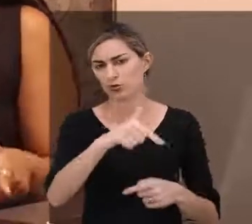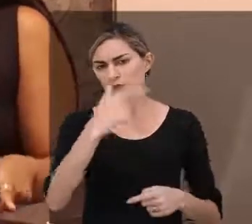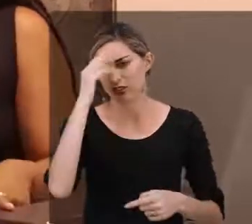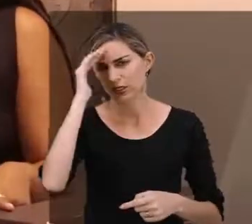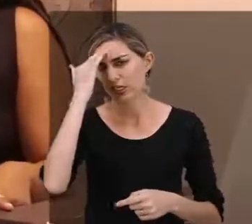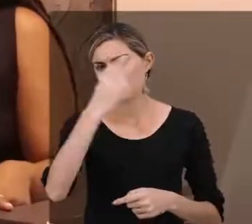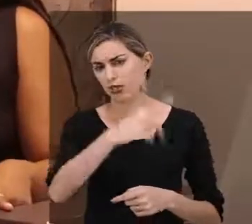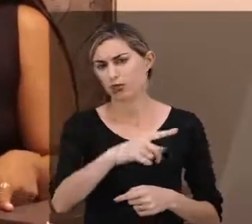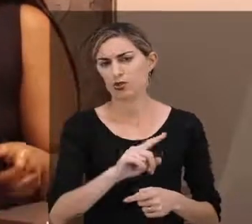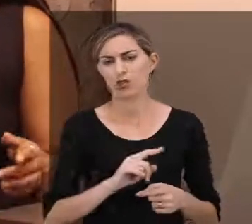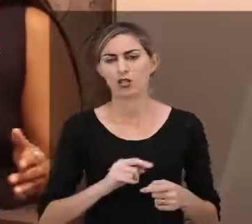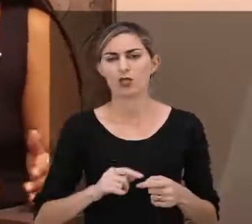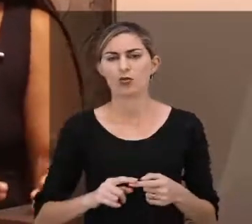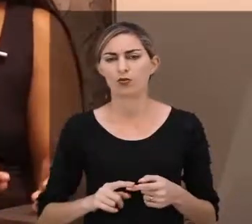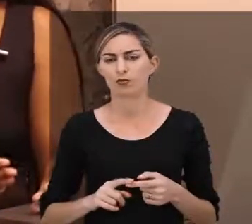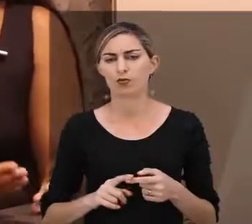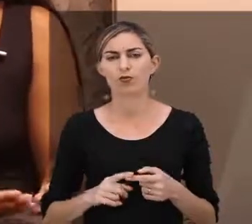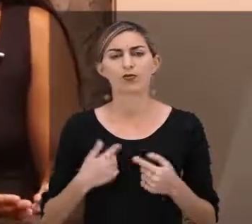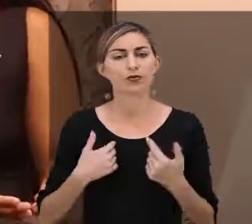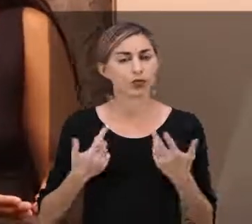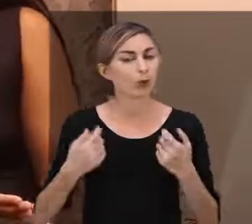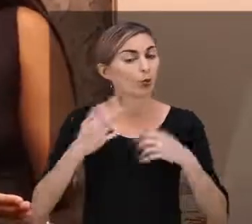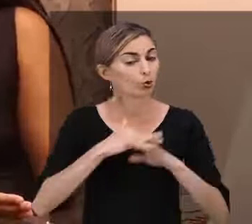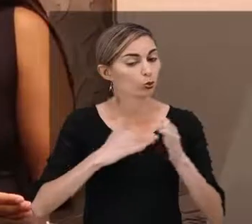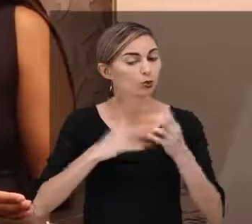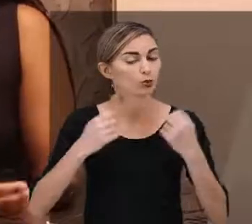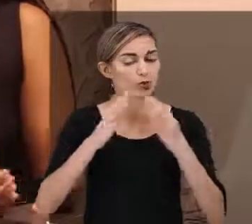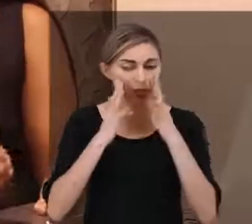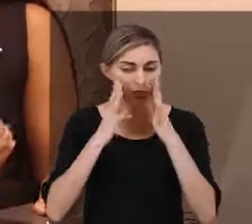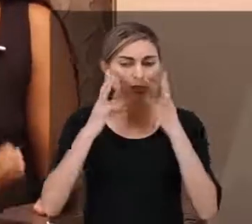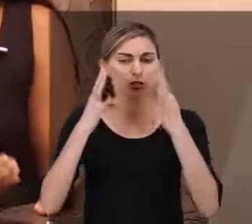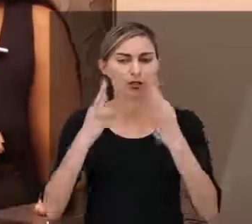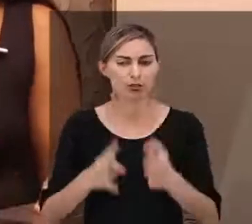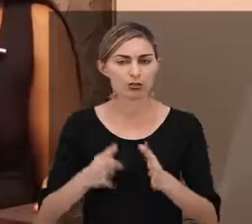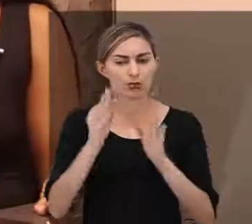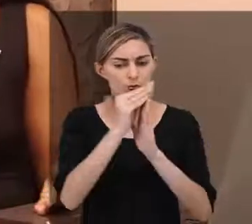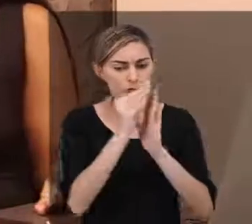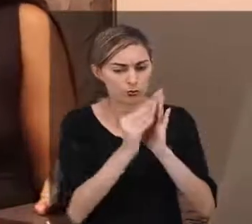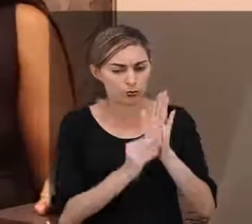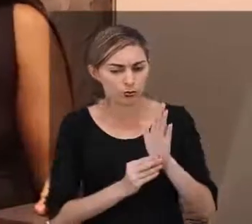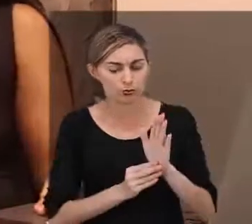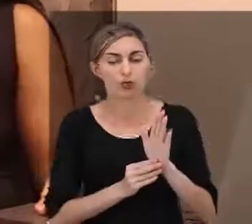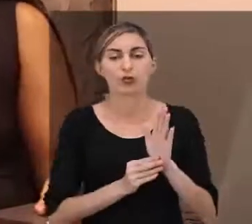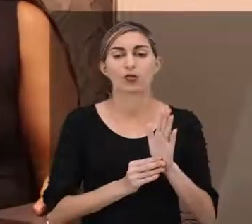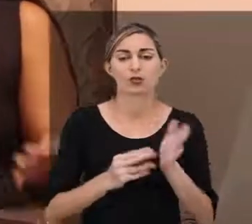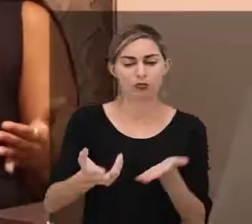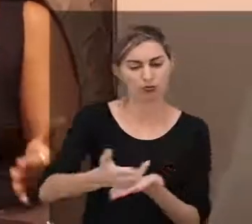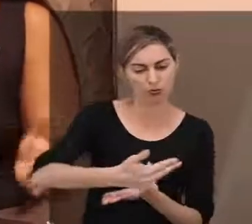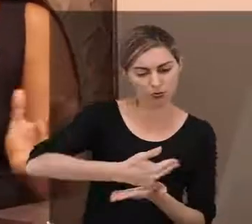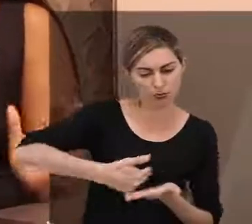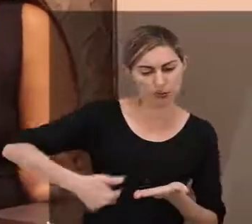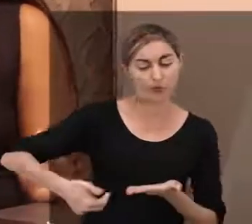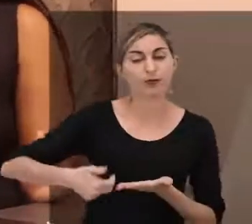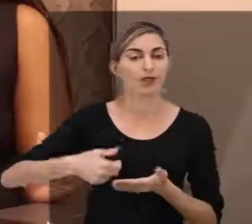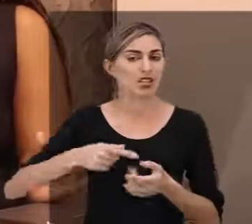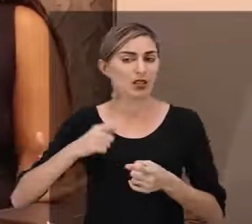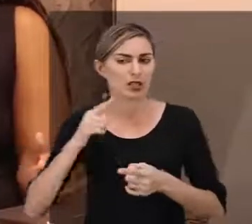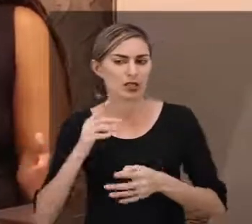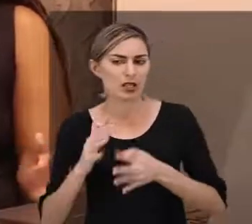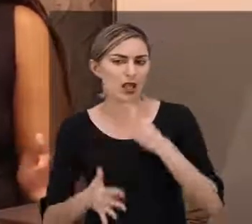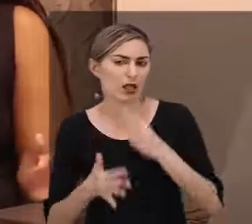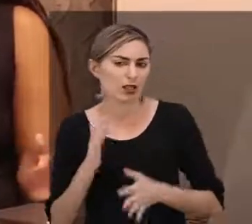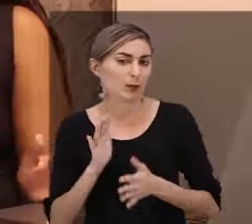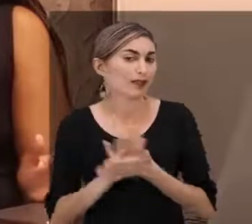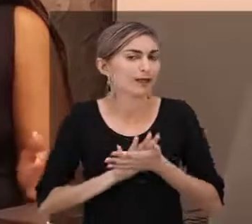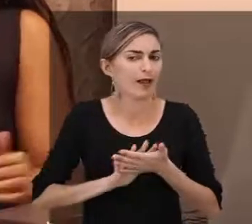está bem sinalizado. Então tudo isso a gente tem que prestar atenção, botar, constar na planta para não dar nada errado na